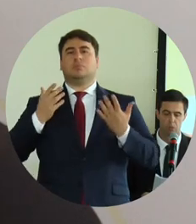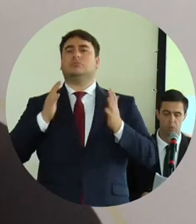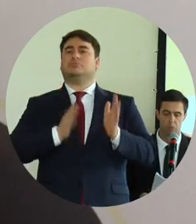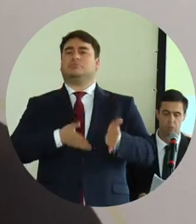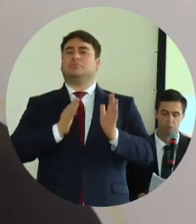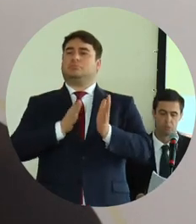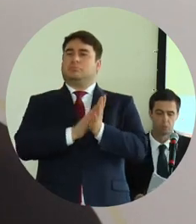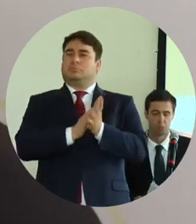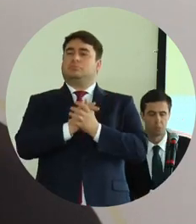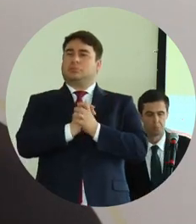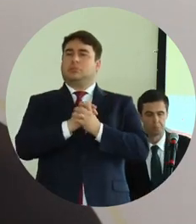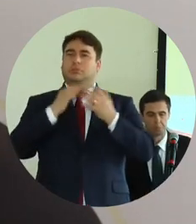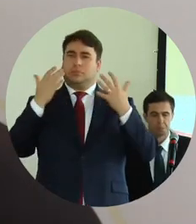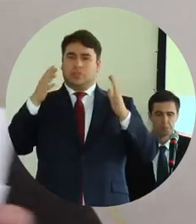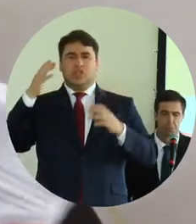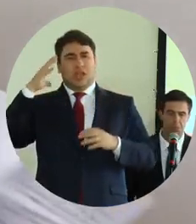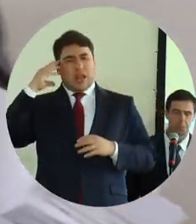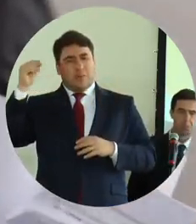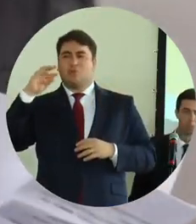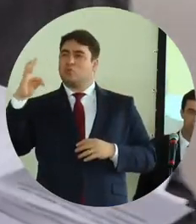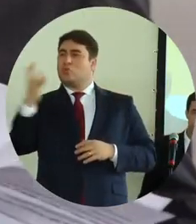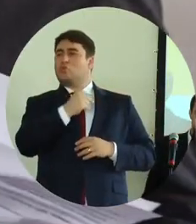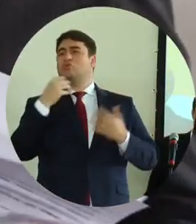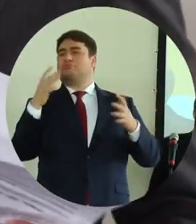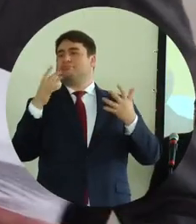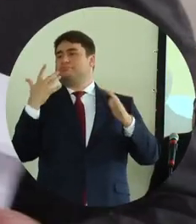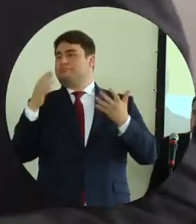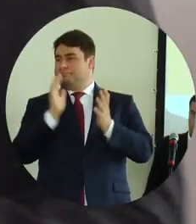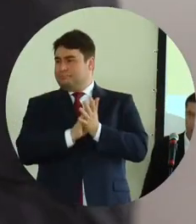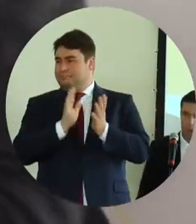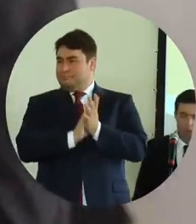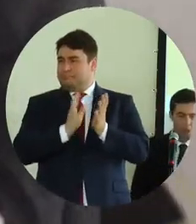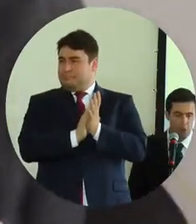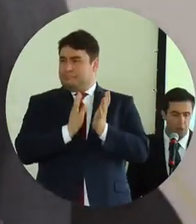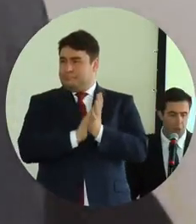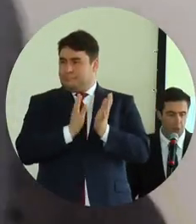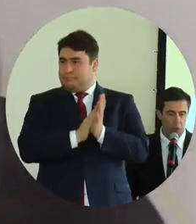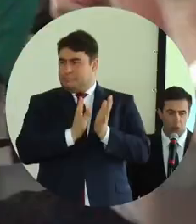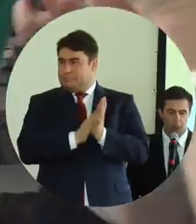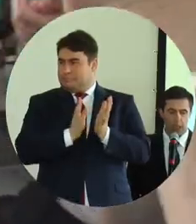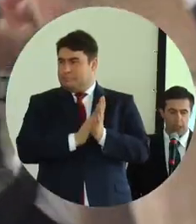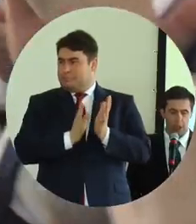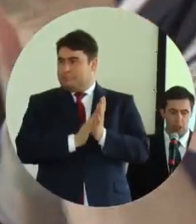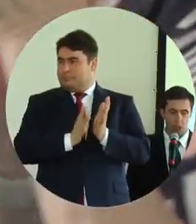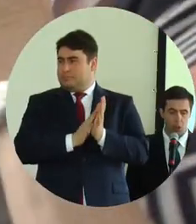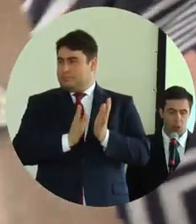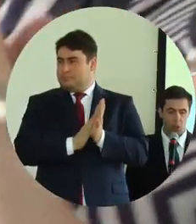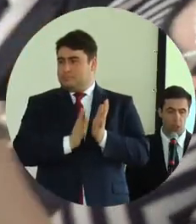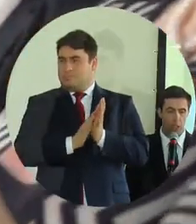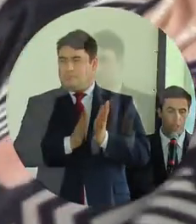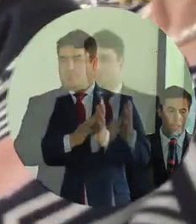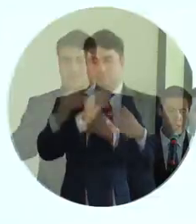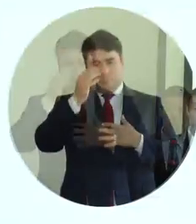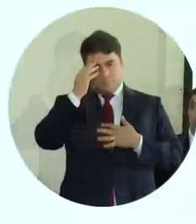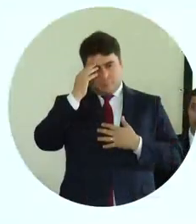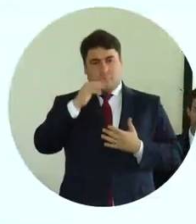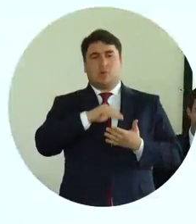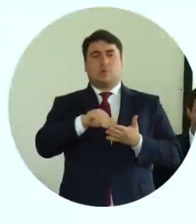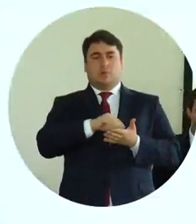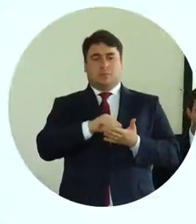caminhada. Parabéns, Lina Mara, parabéns a todos. Muito obrigado, senhor